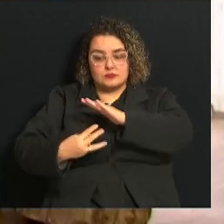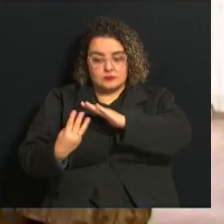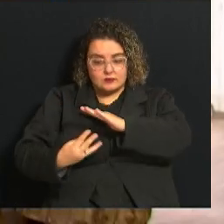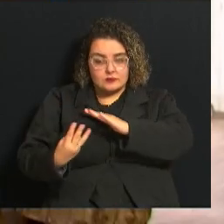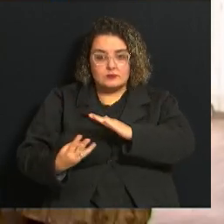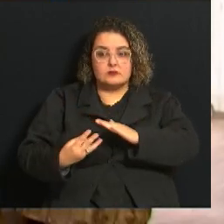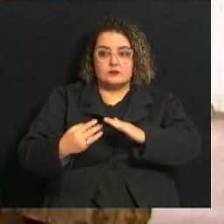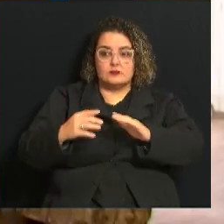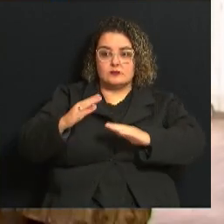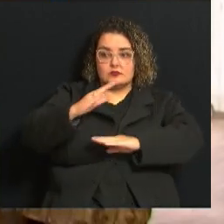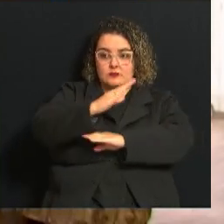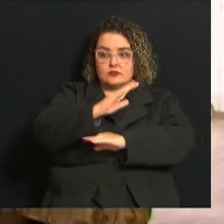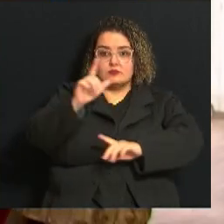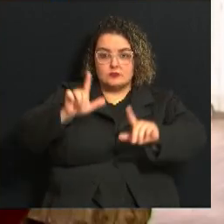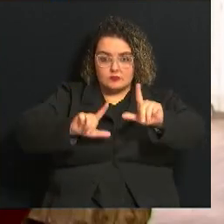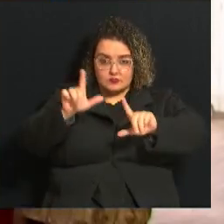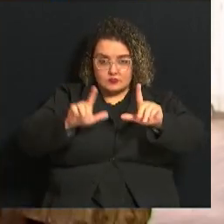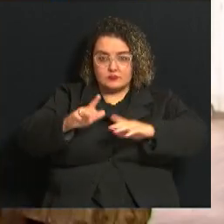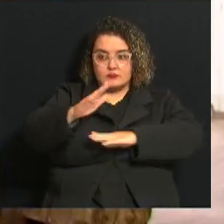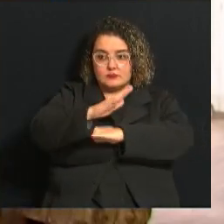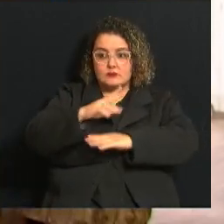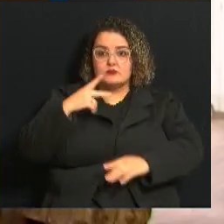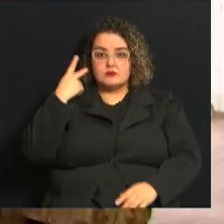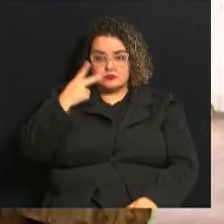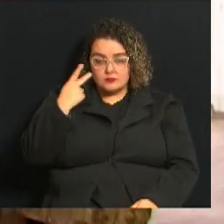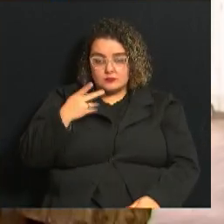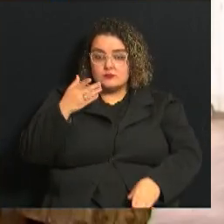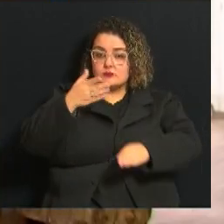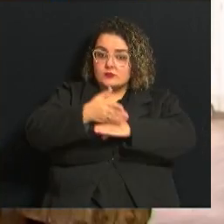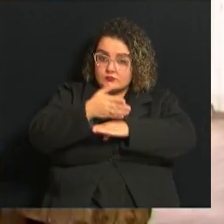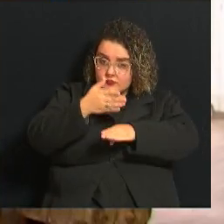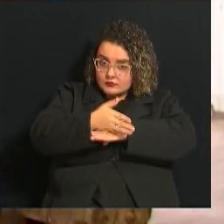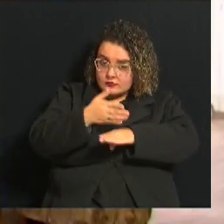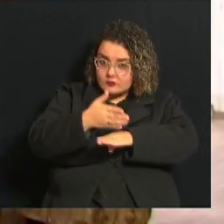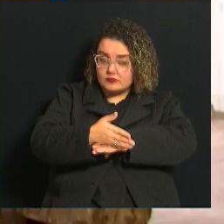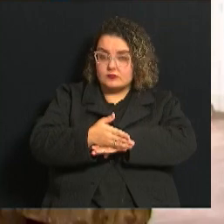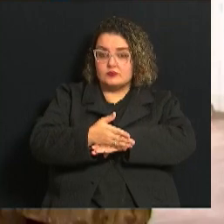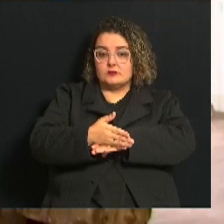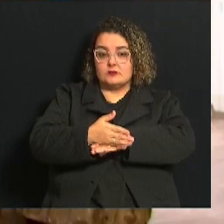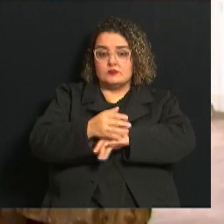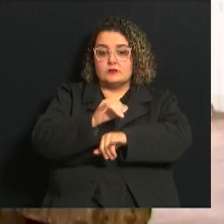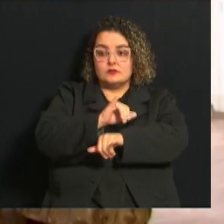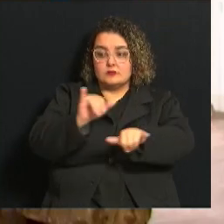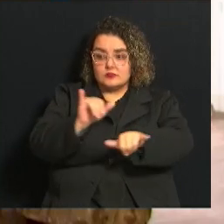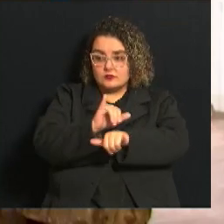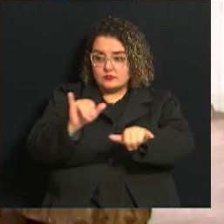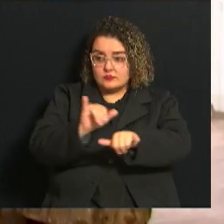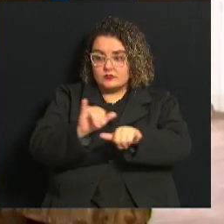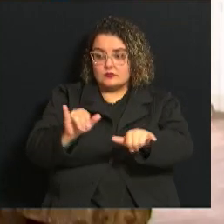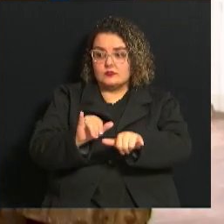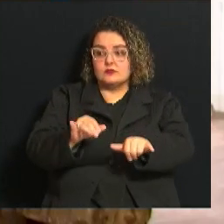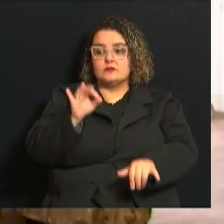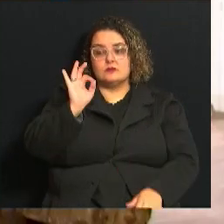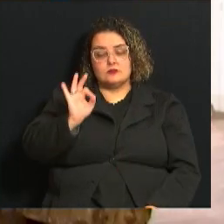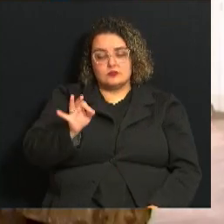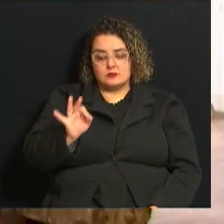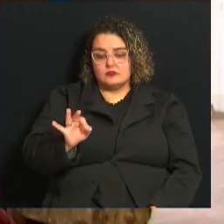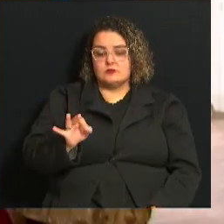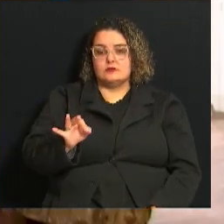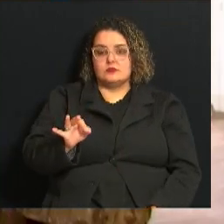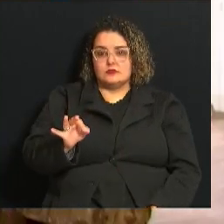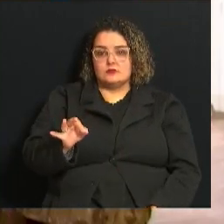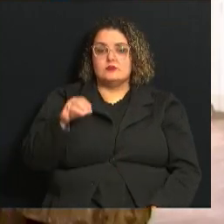funcionário da câmara TV Câmara vereadores que participe dessa dessa campanha Sem dúvida nenhuma vai